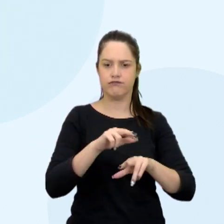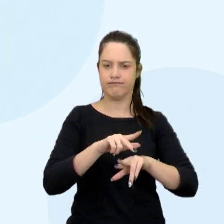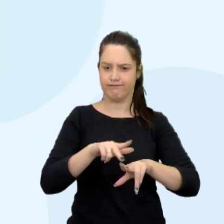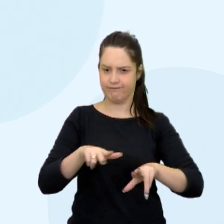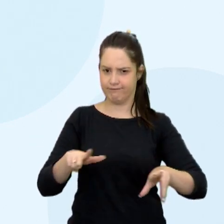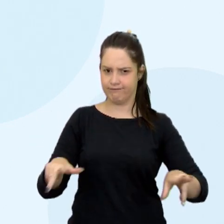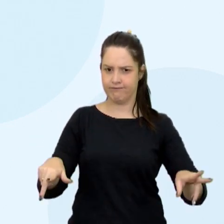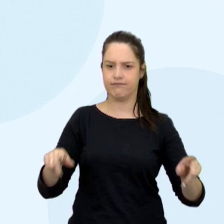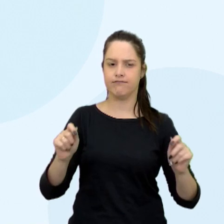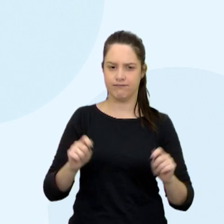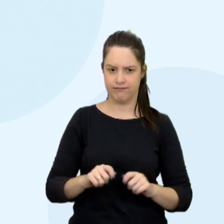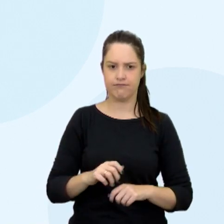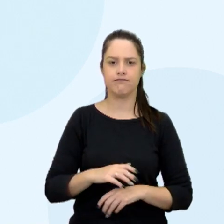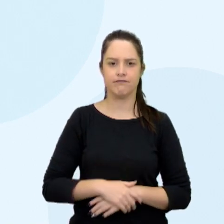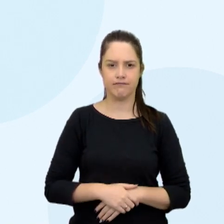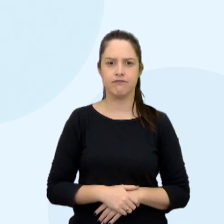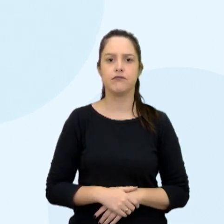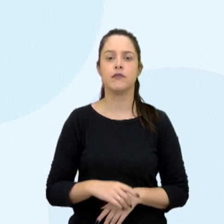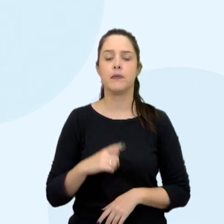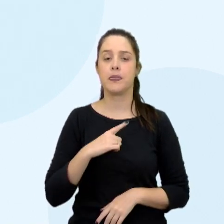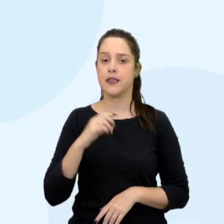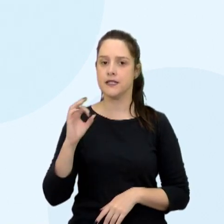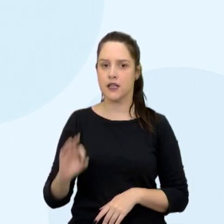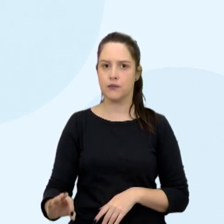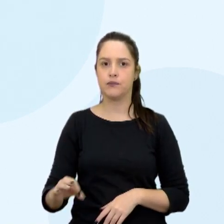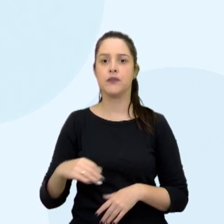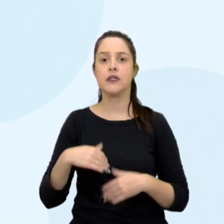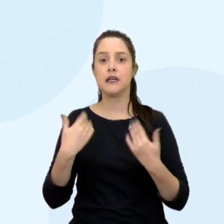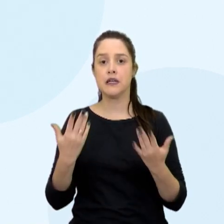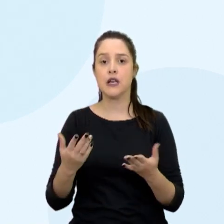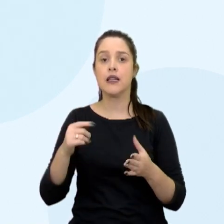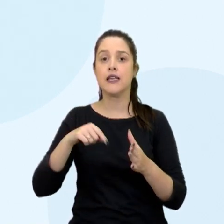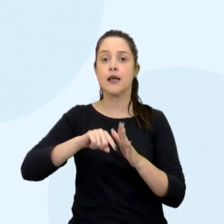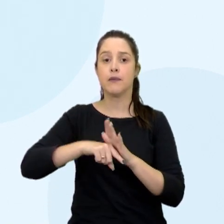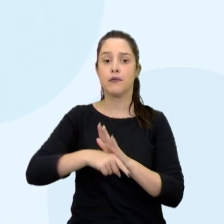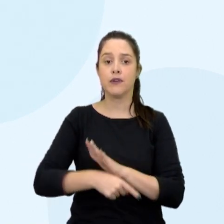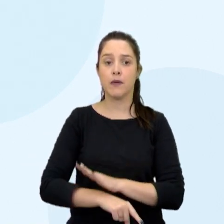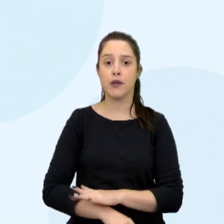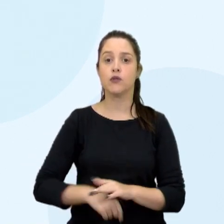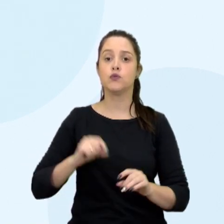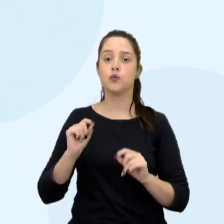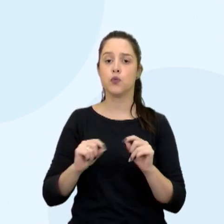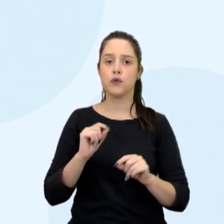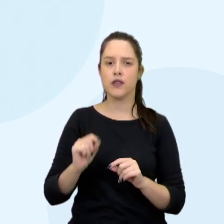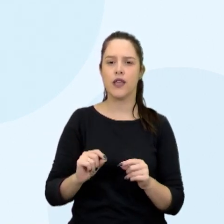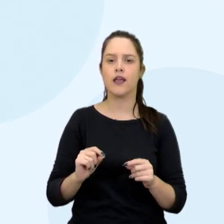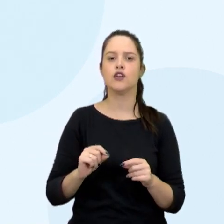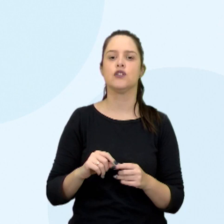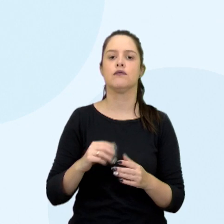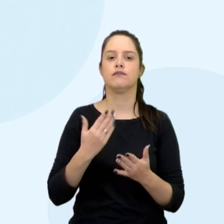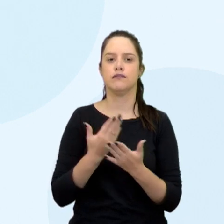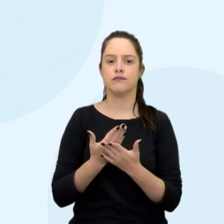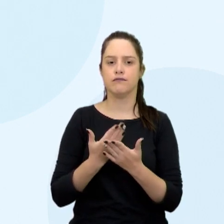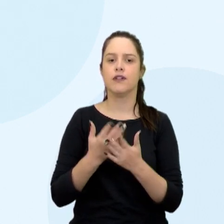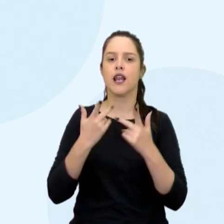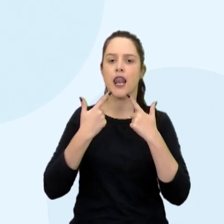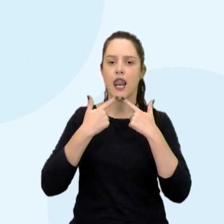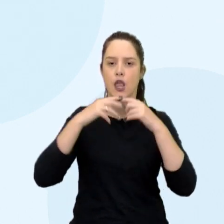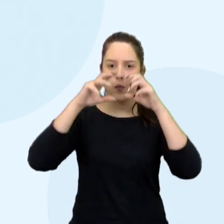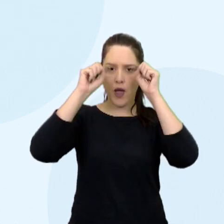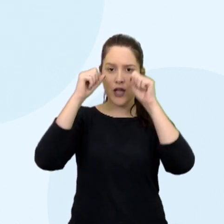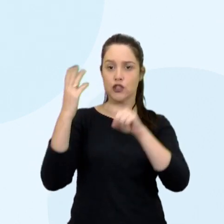aí no universo das artes, tá certo, gente? Lembrando o aprofundamento da área de tecnologias, de linguagens e